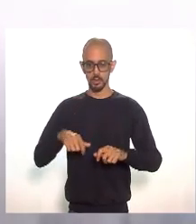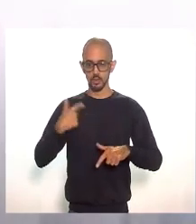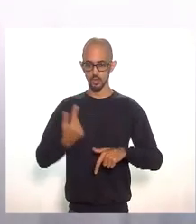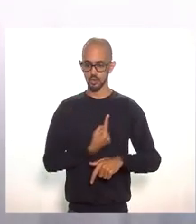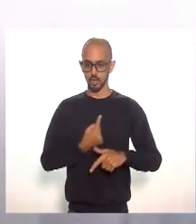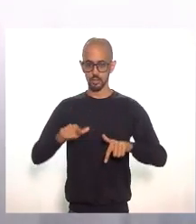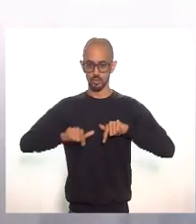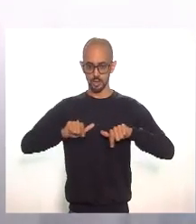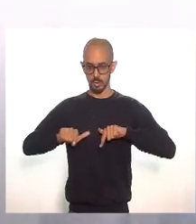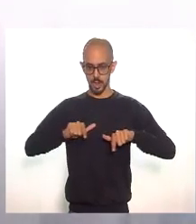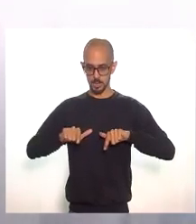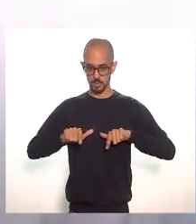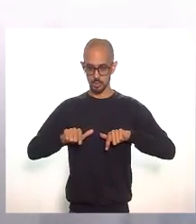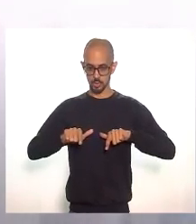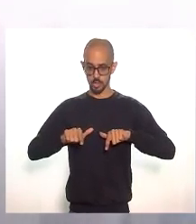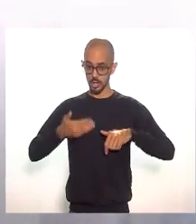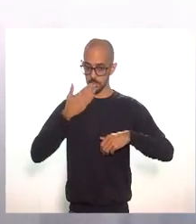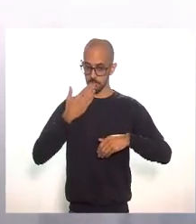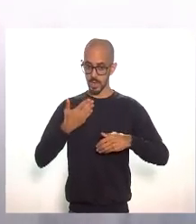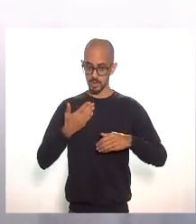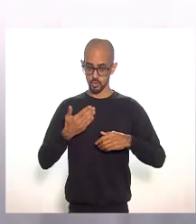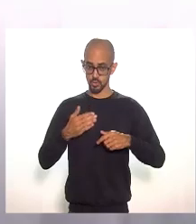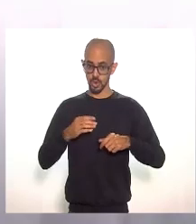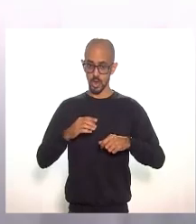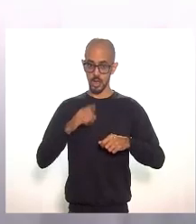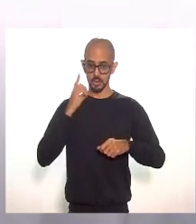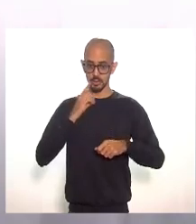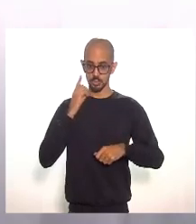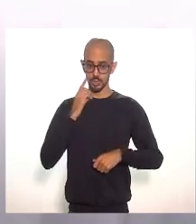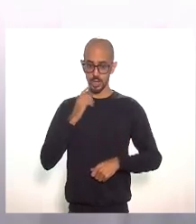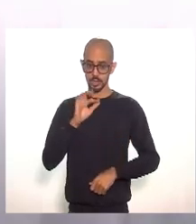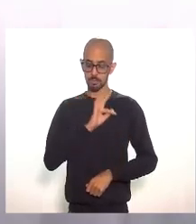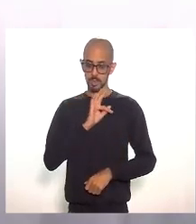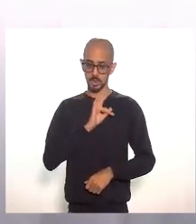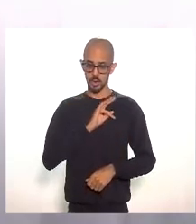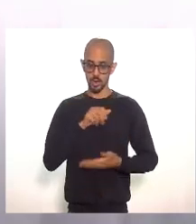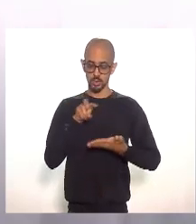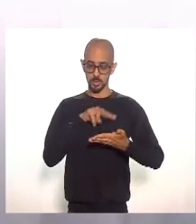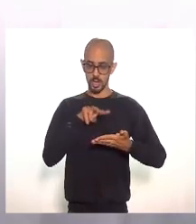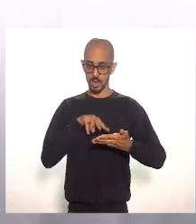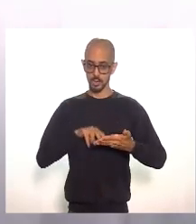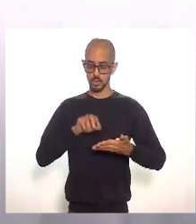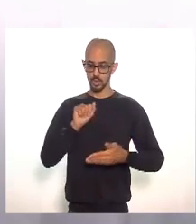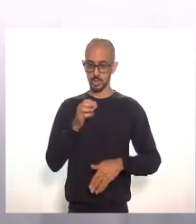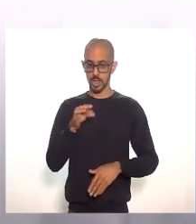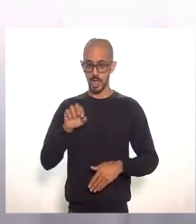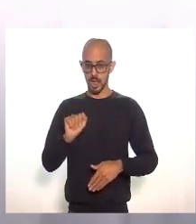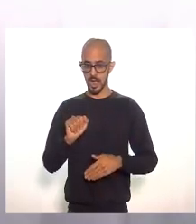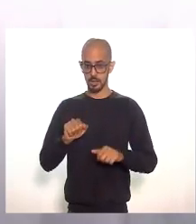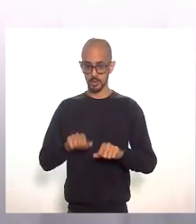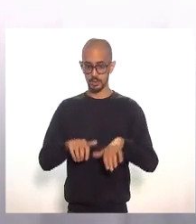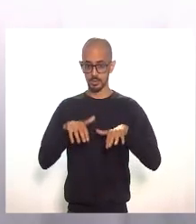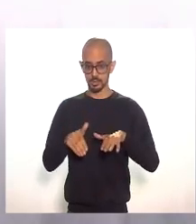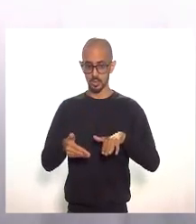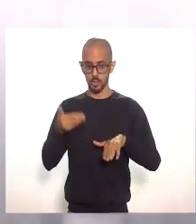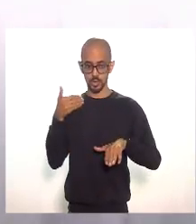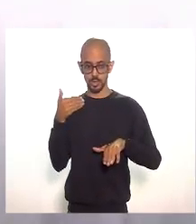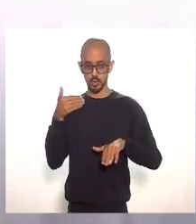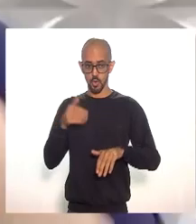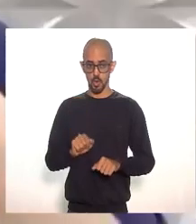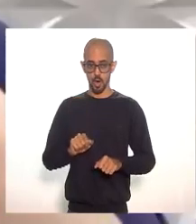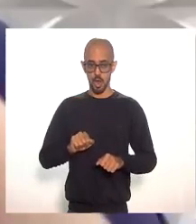trabalhos. Solicito à deputada Marta Rocha para a leitura da ata da sessão anterior.